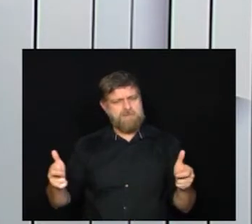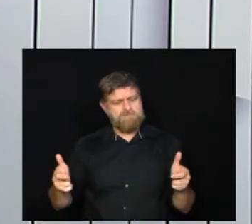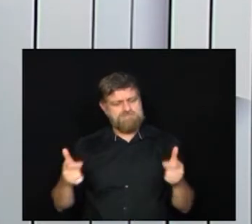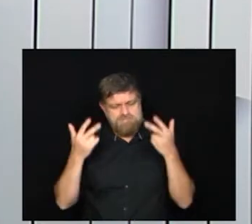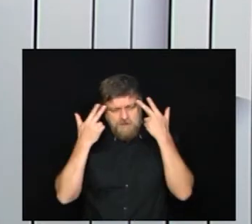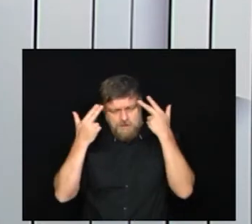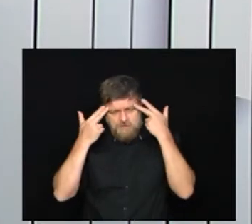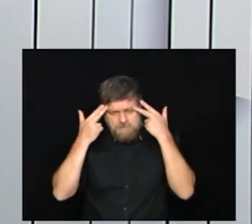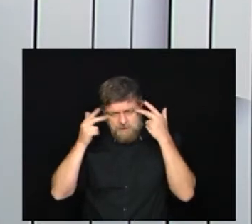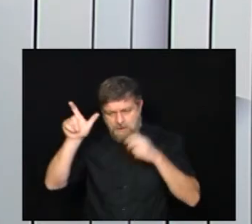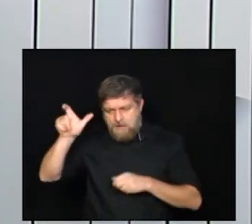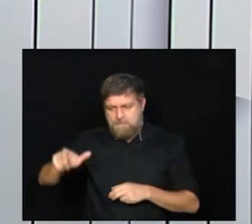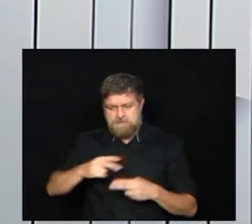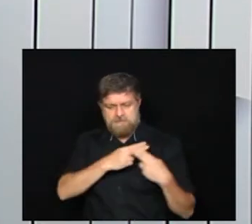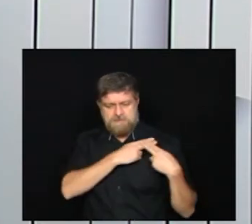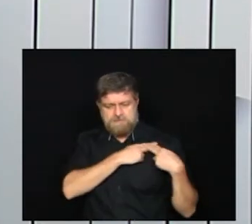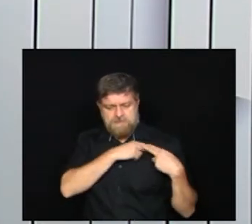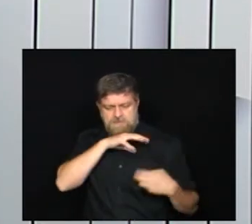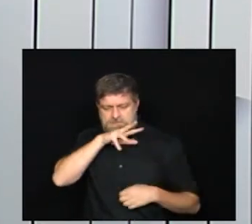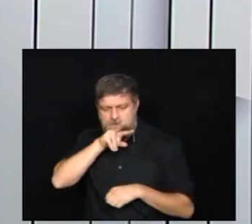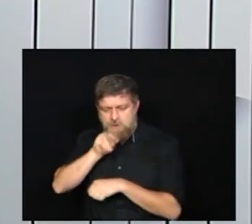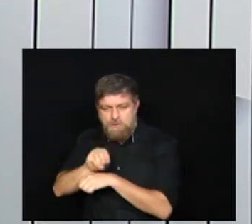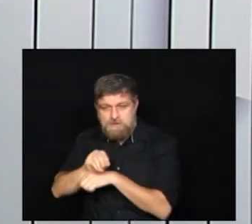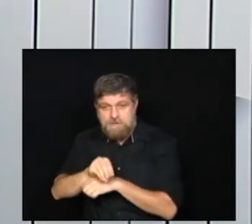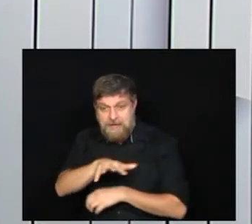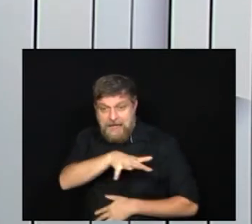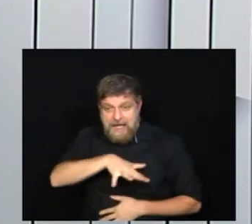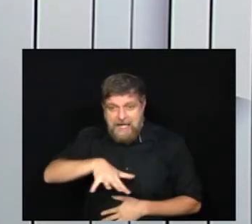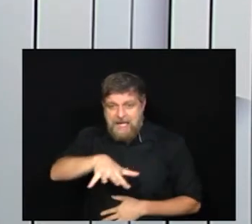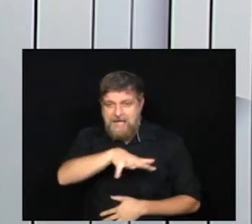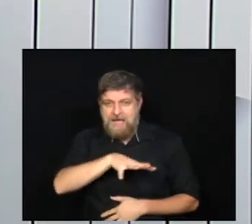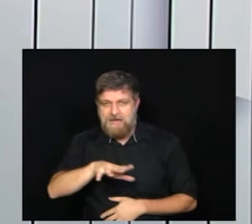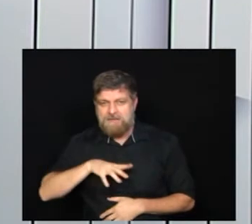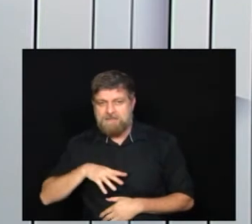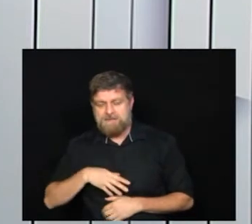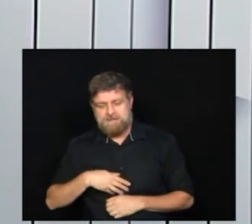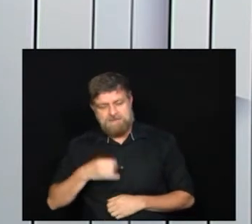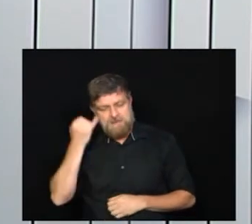entre os tutores. Com isso, o mercado pet está